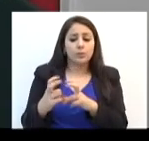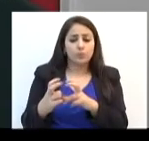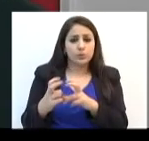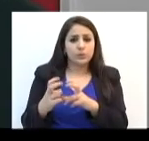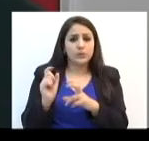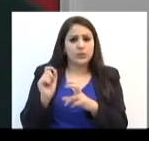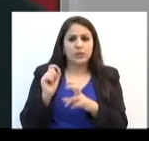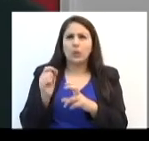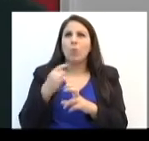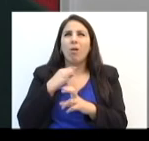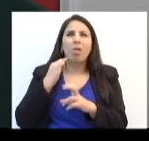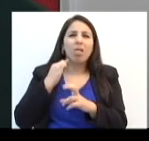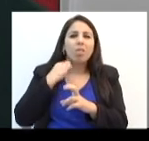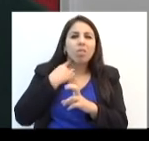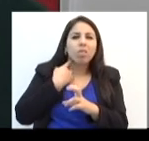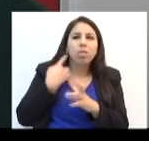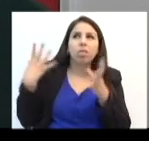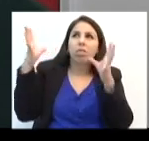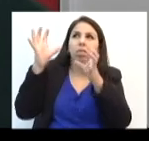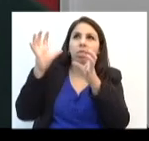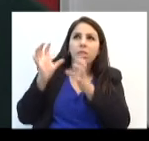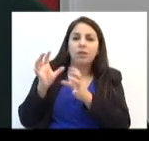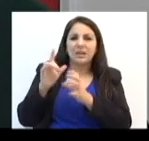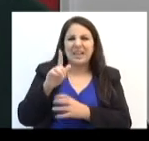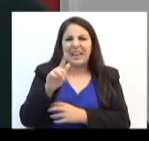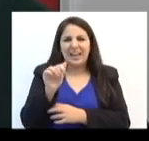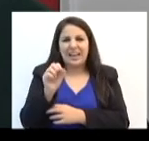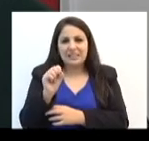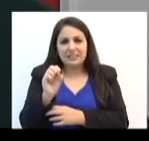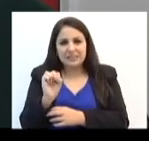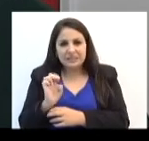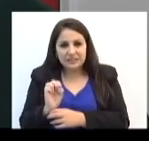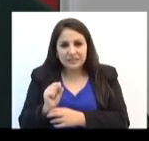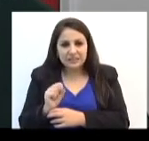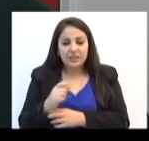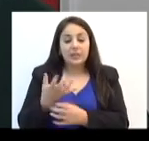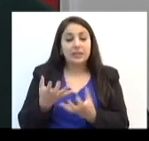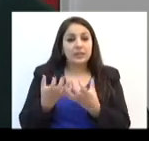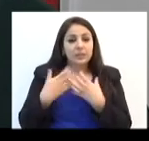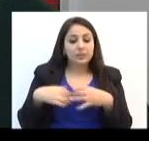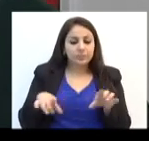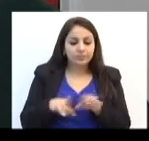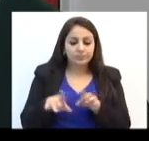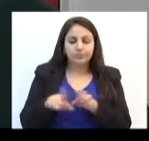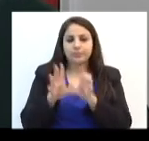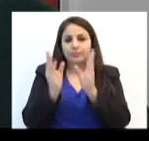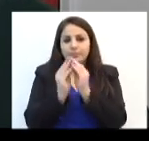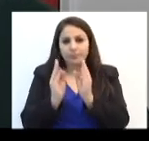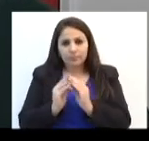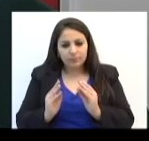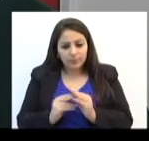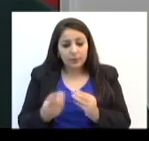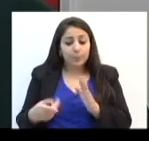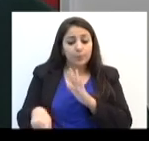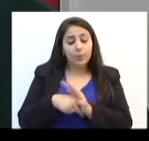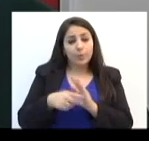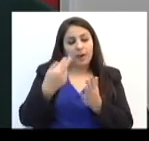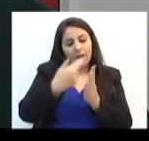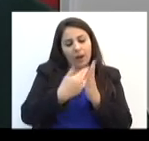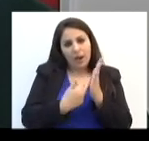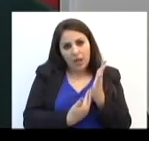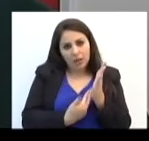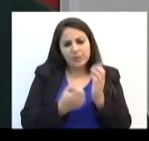não poluam, não emitam gases. Queremos, em resumo, definir regras